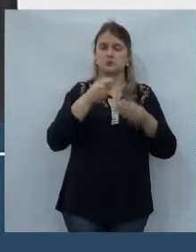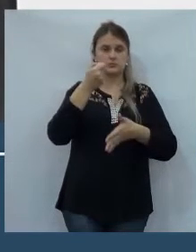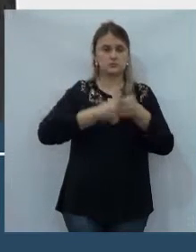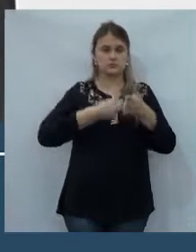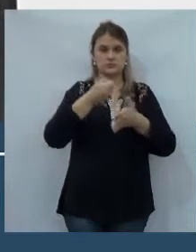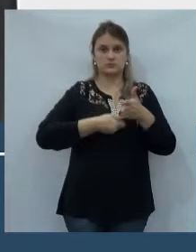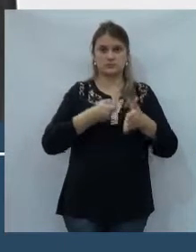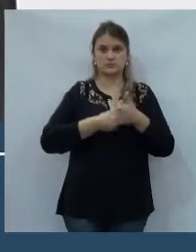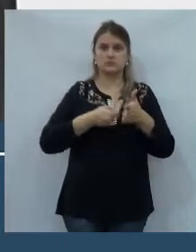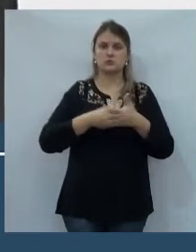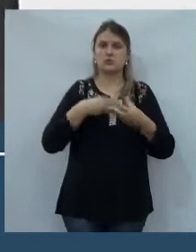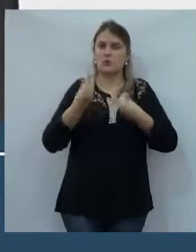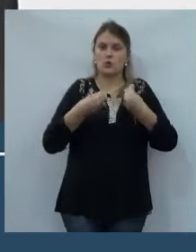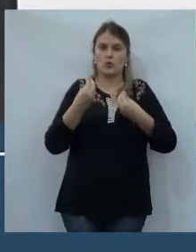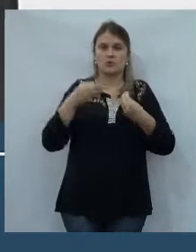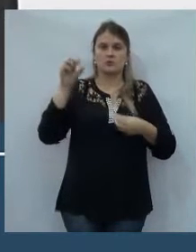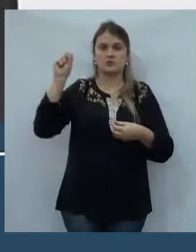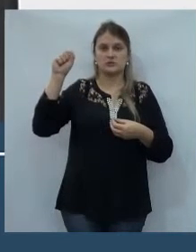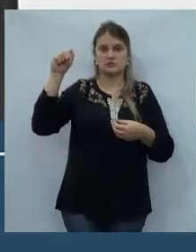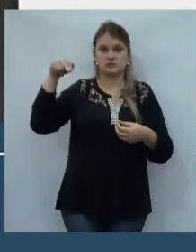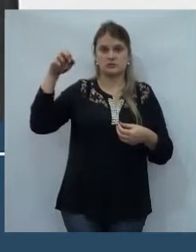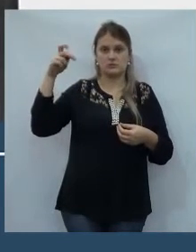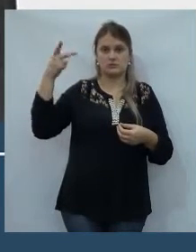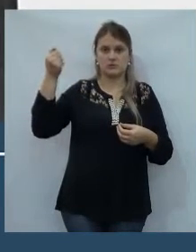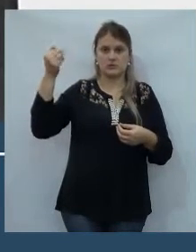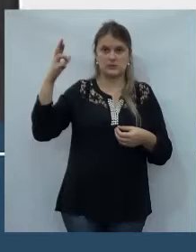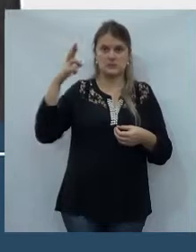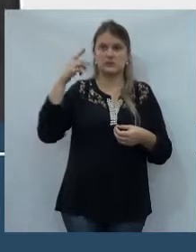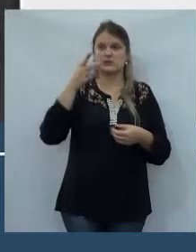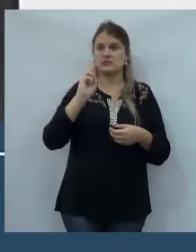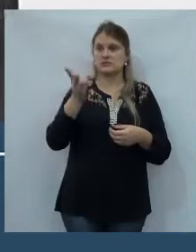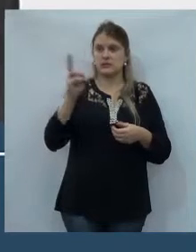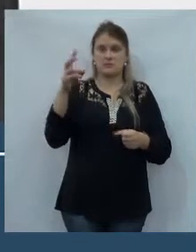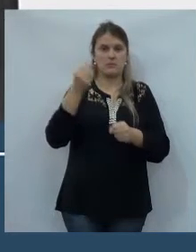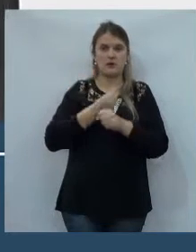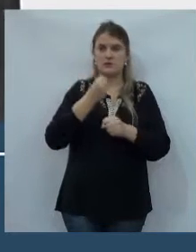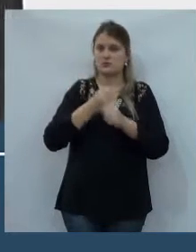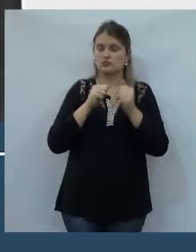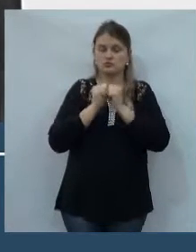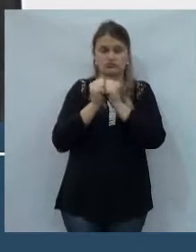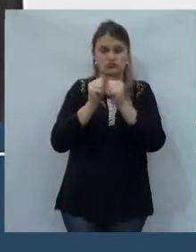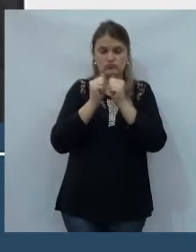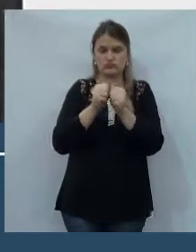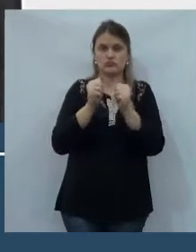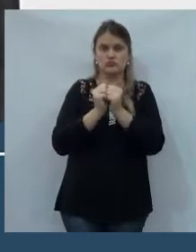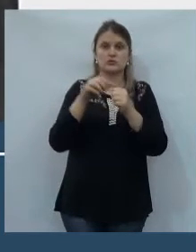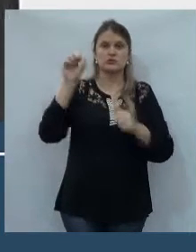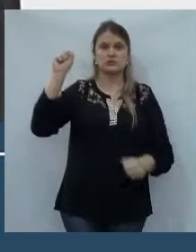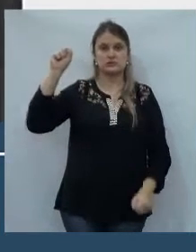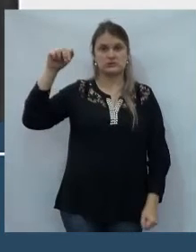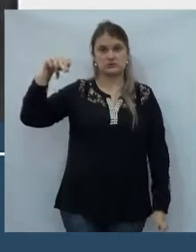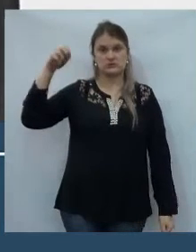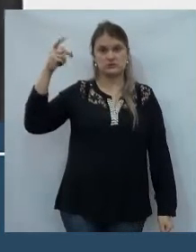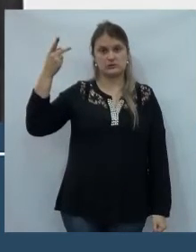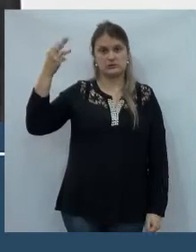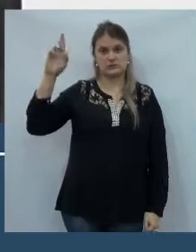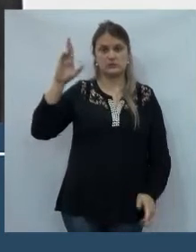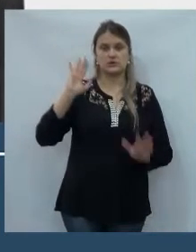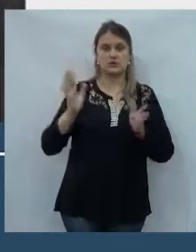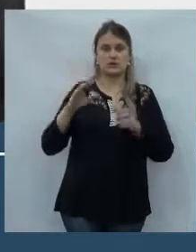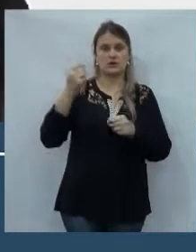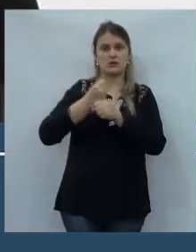a briga com a Sanepar. Que foi muitos anos. A minha briga com a Sanepar vem de